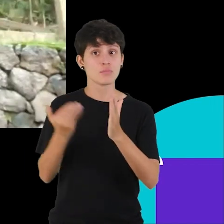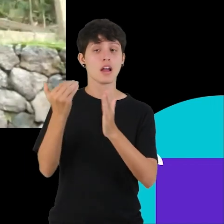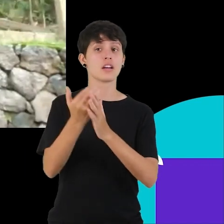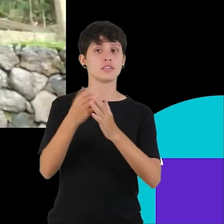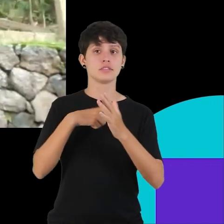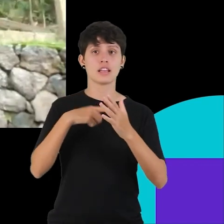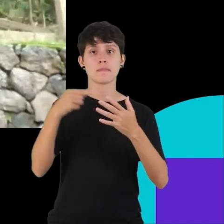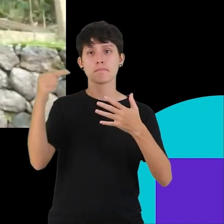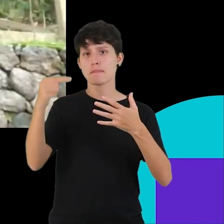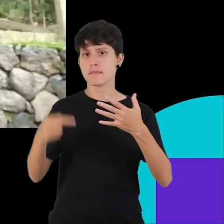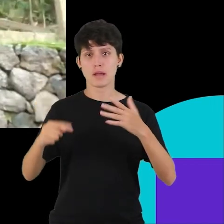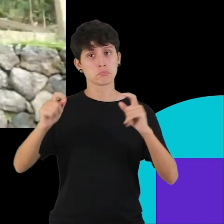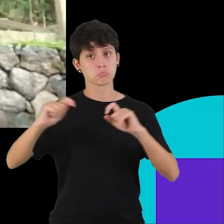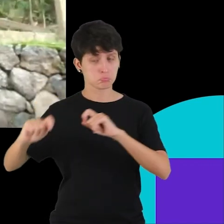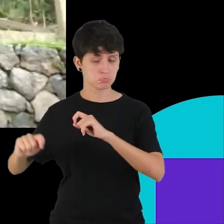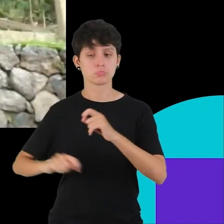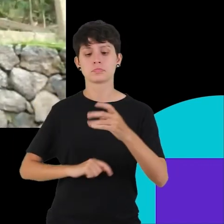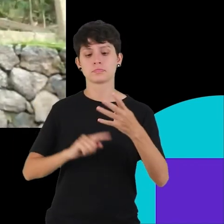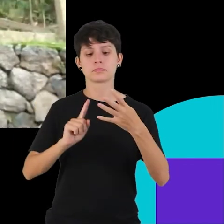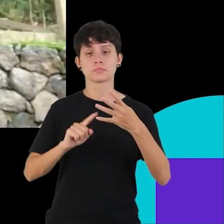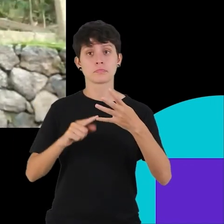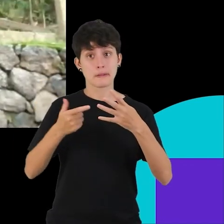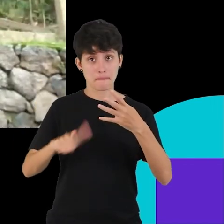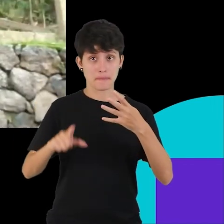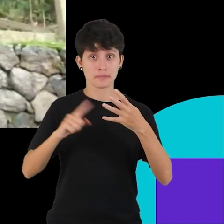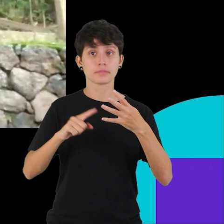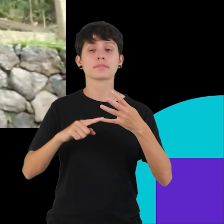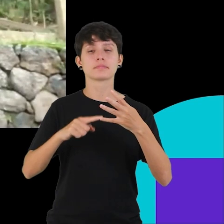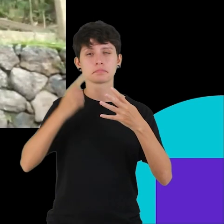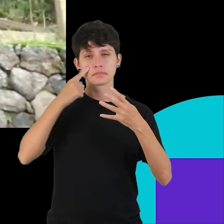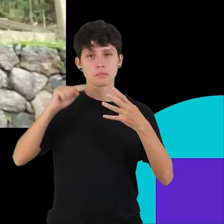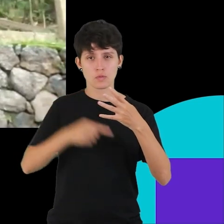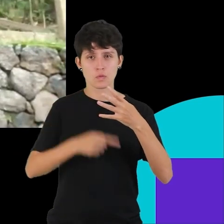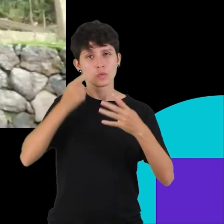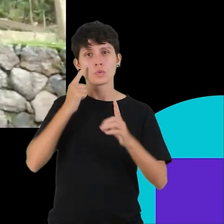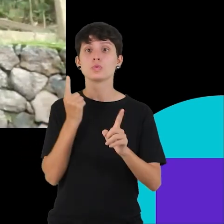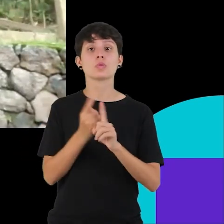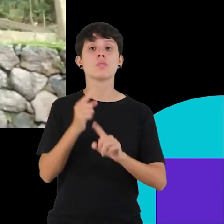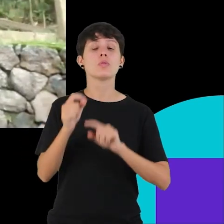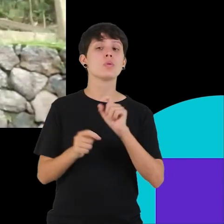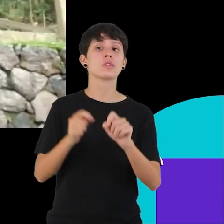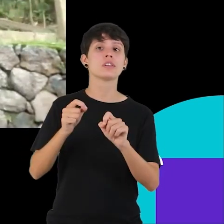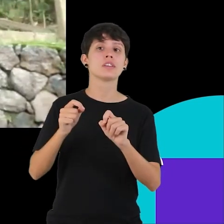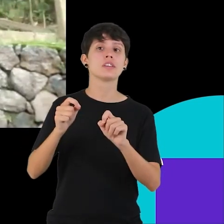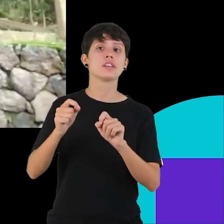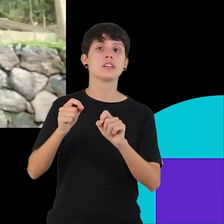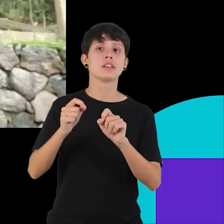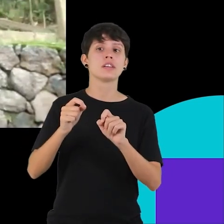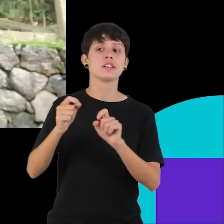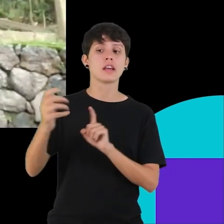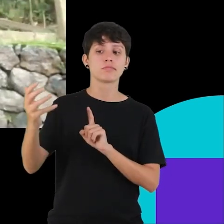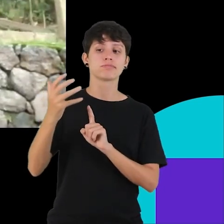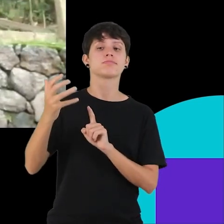recusar comer qualquer produto industrializado, né? Entrar numa questão de obesidade, mas talvez de subnutrição. Então, existem esses mais